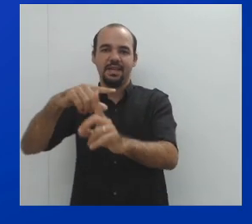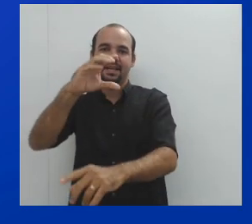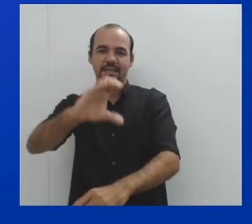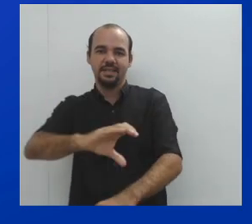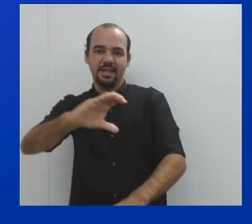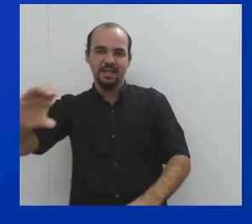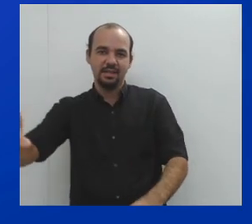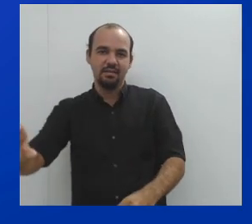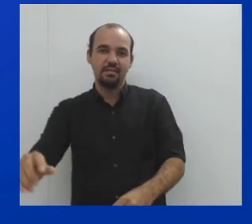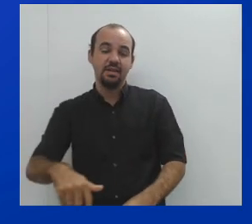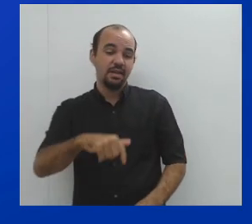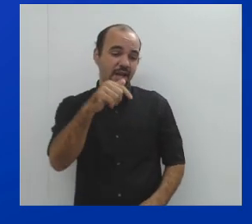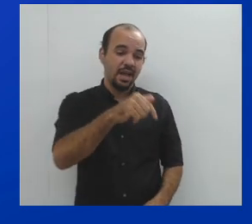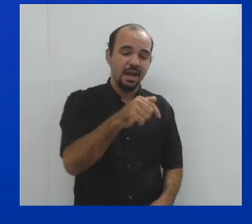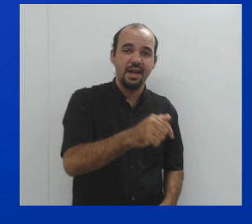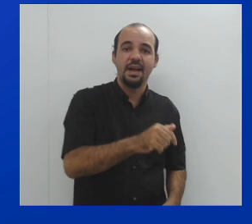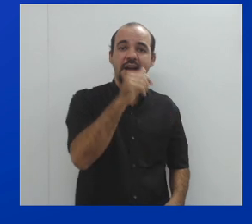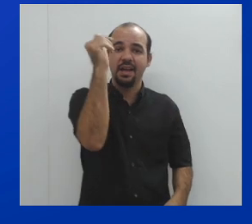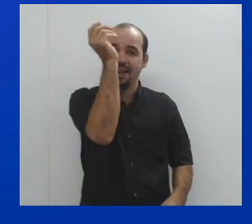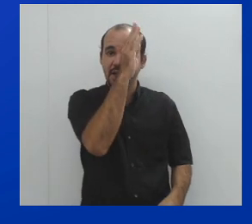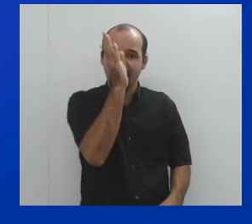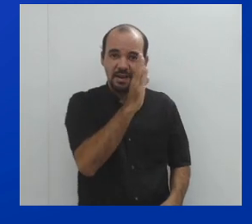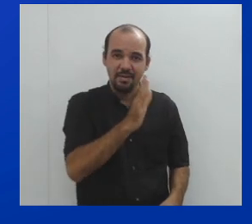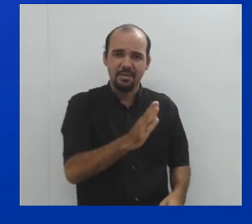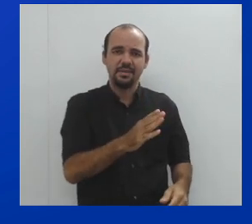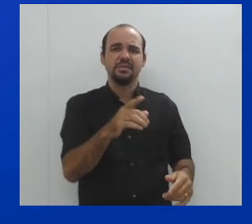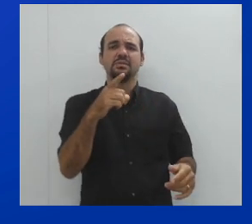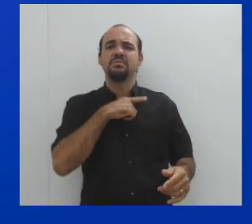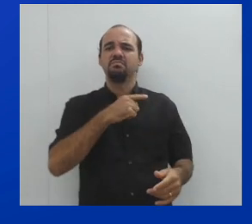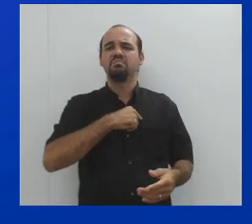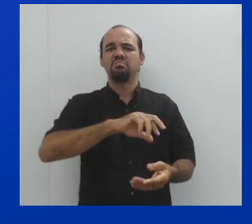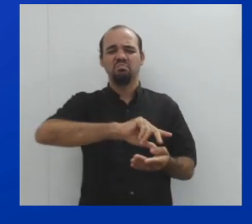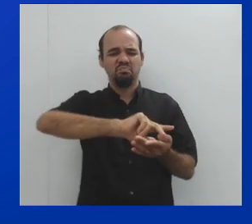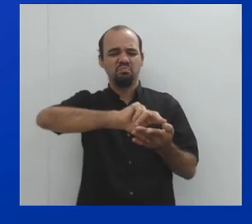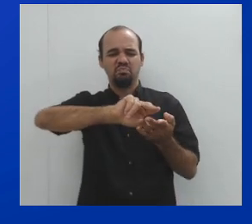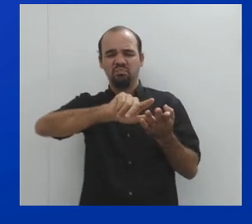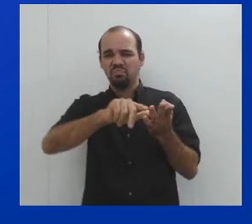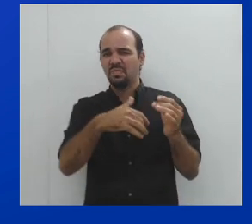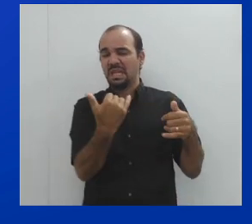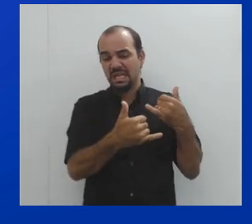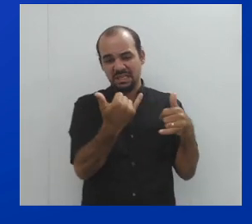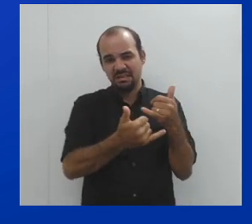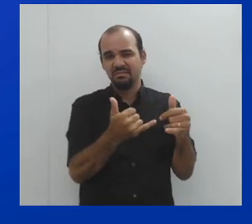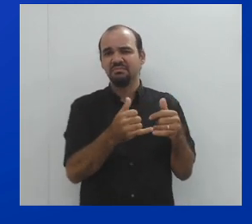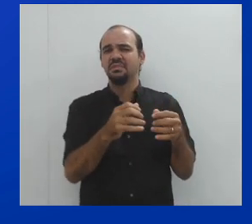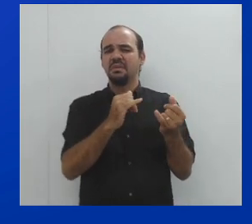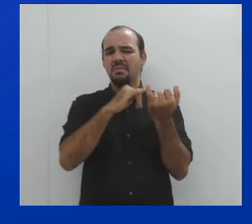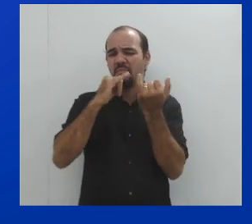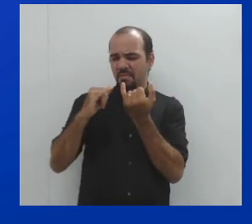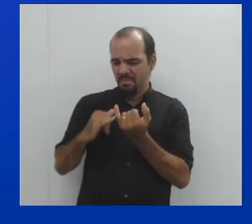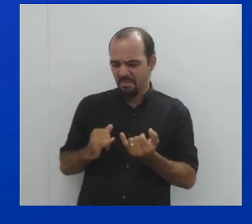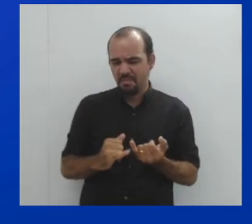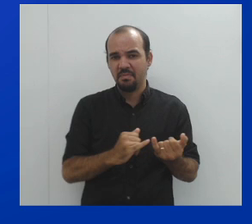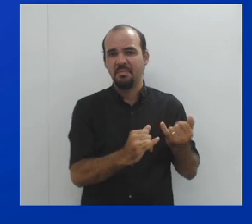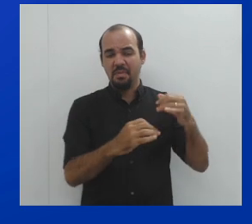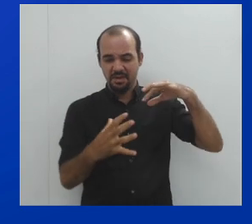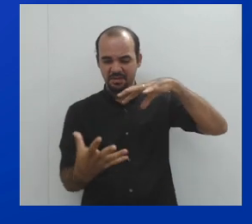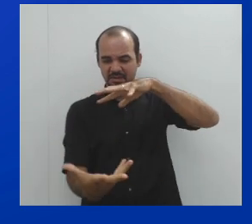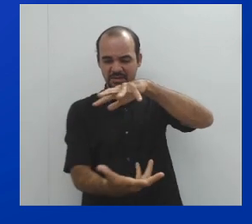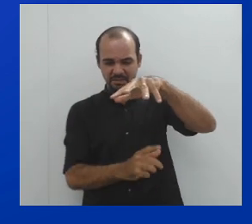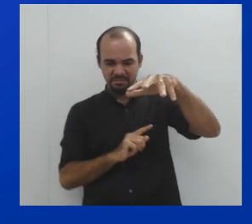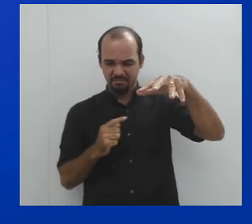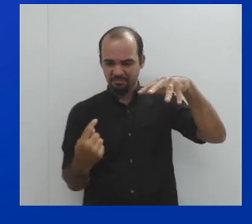No Brasil, jogos e brincadeiras na forma encontrada em várias partes do mundo, na sua maioria, indicam ter vindo com